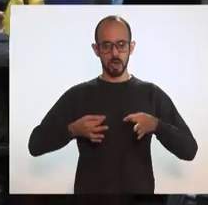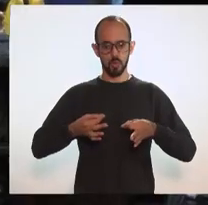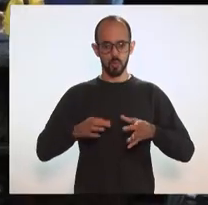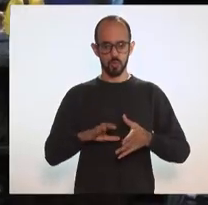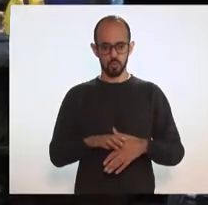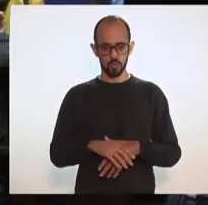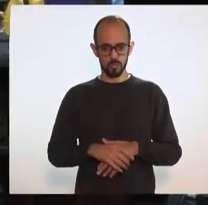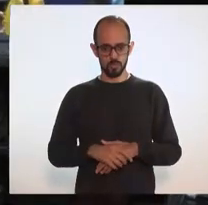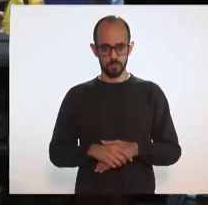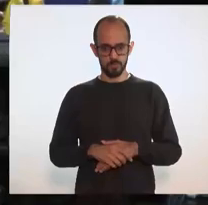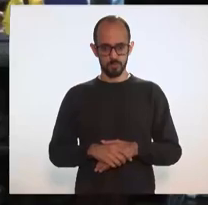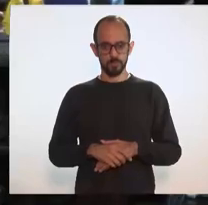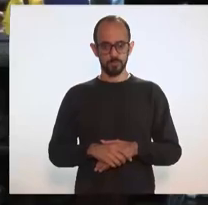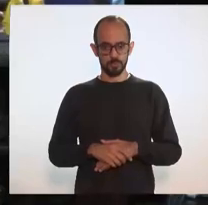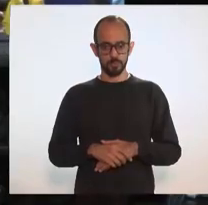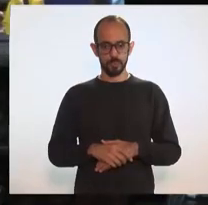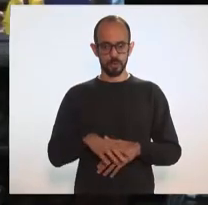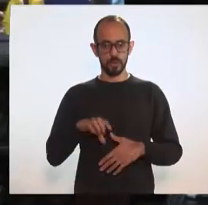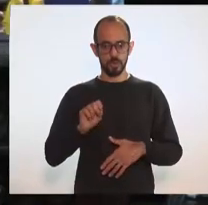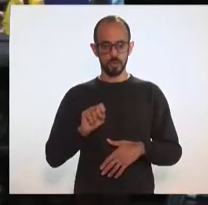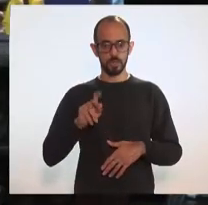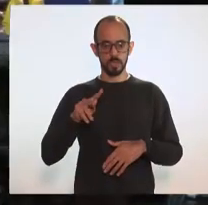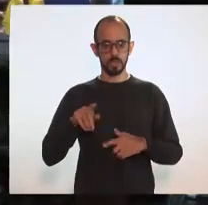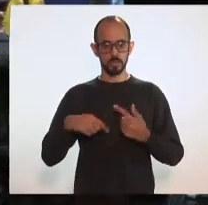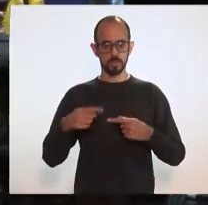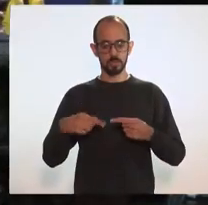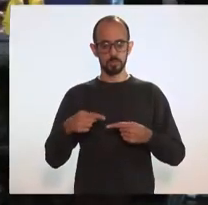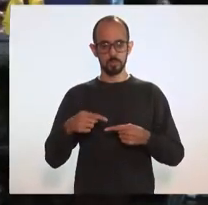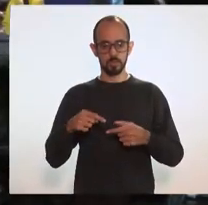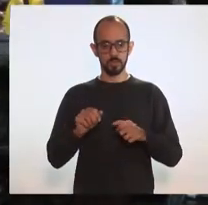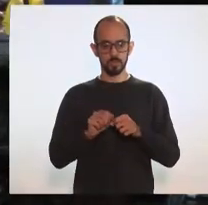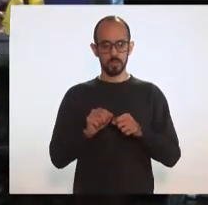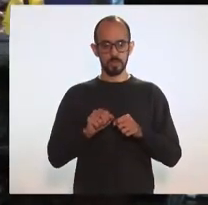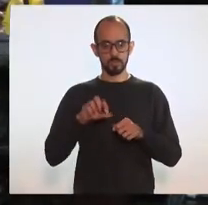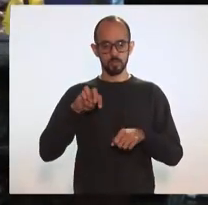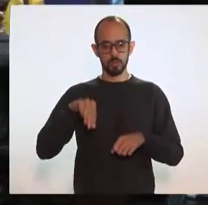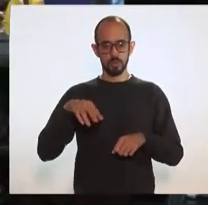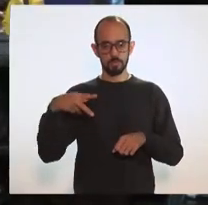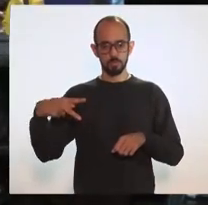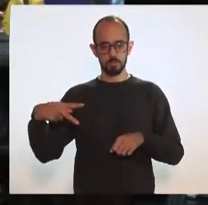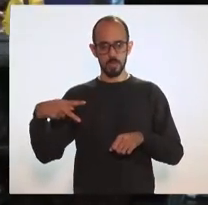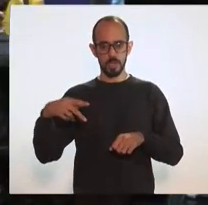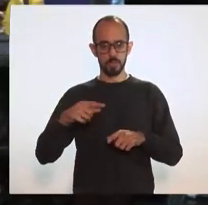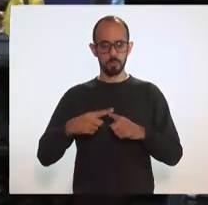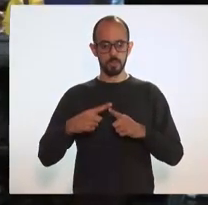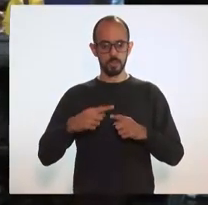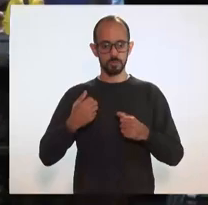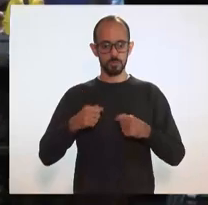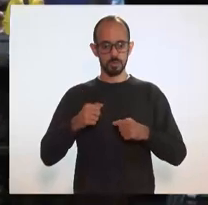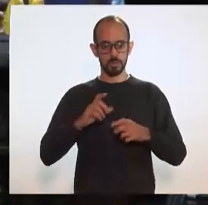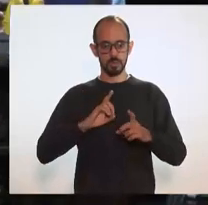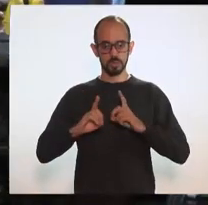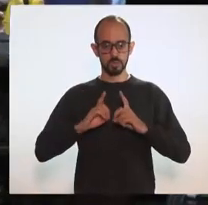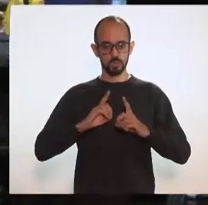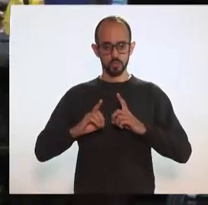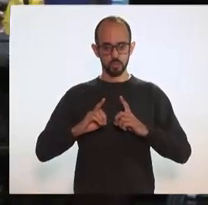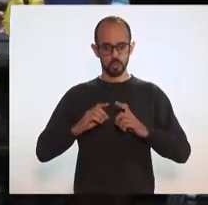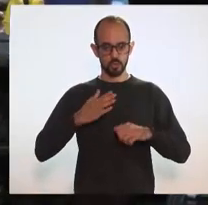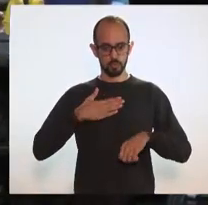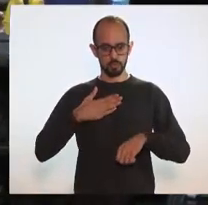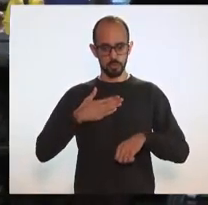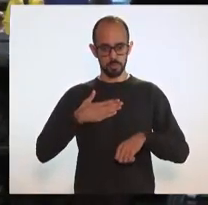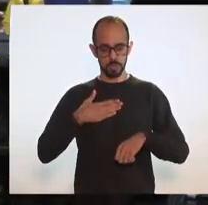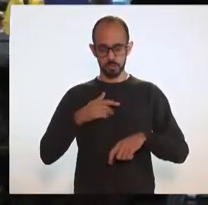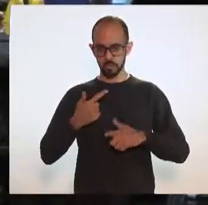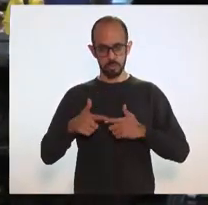depois depois vem cima o MPV em cima TC sair tem que ser discutido da minha parte sem problema só